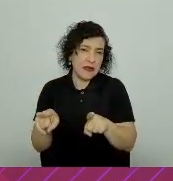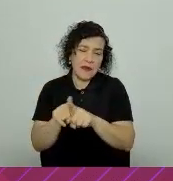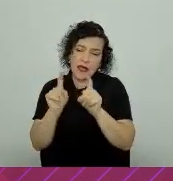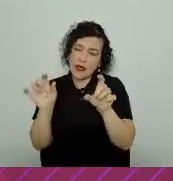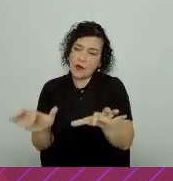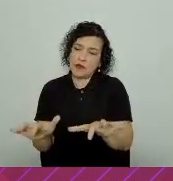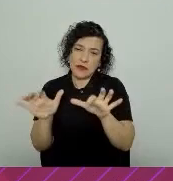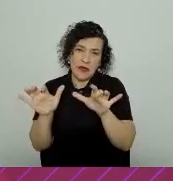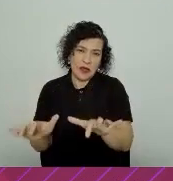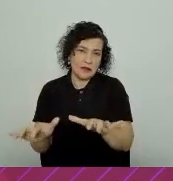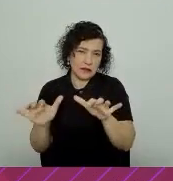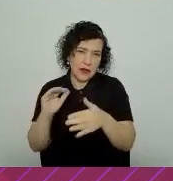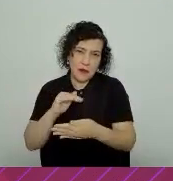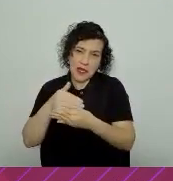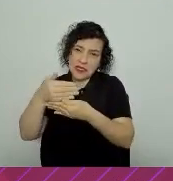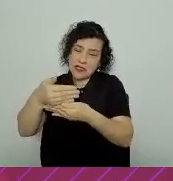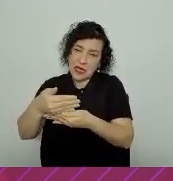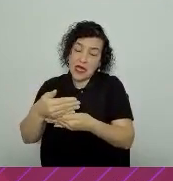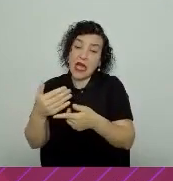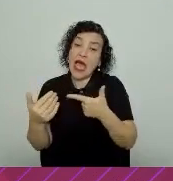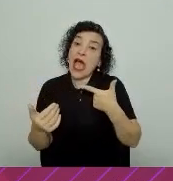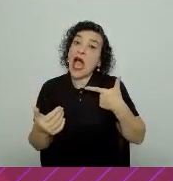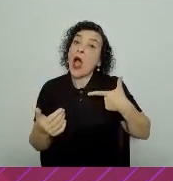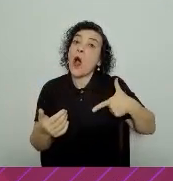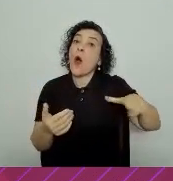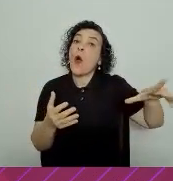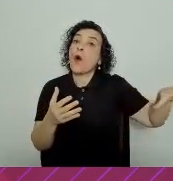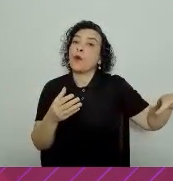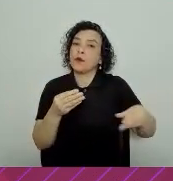vai ser uma outra camada